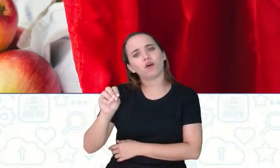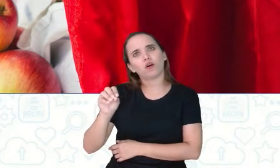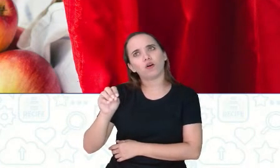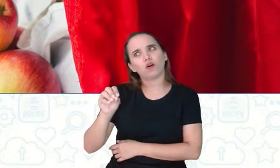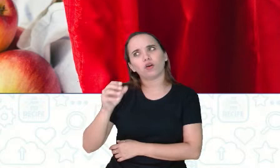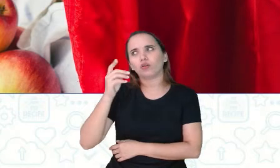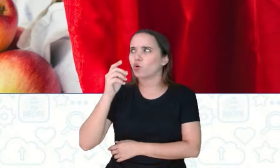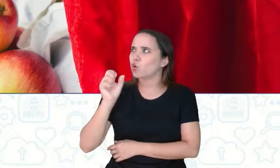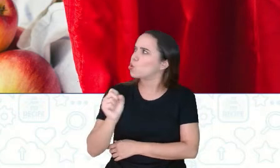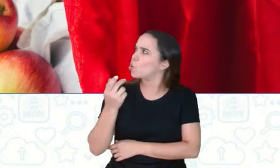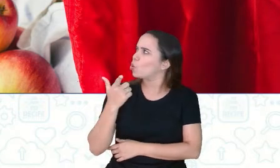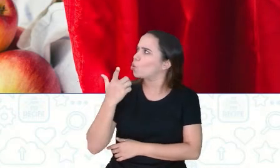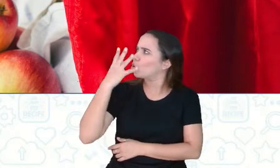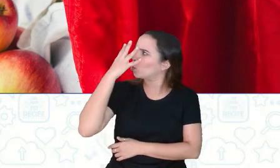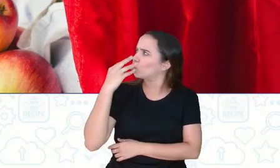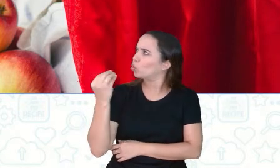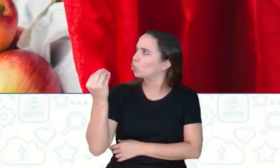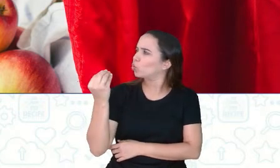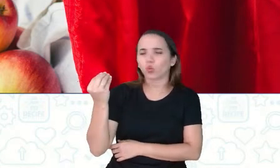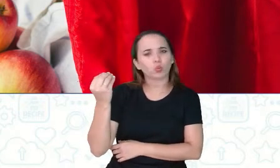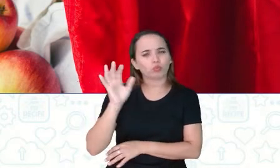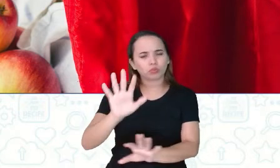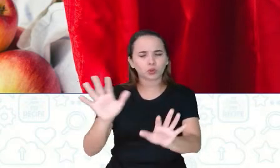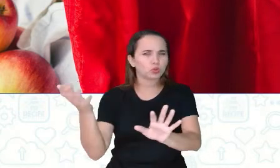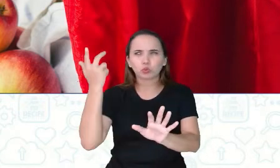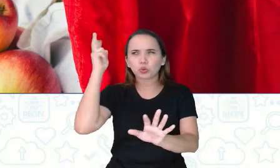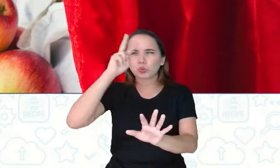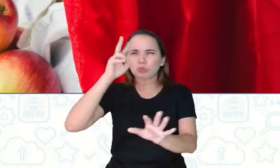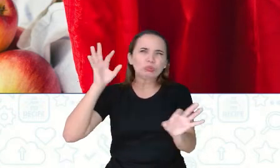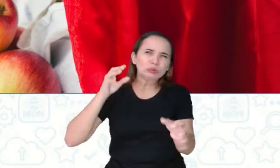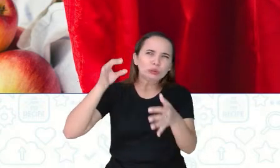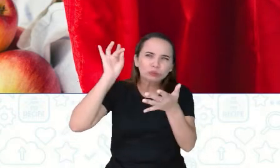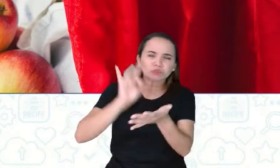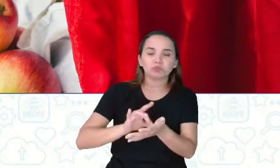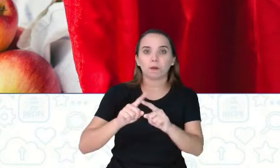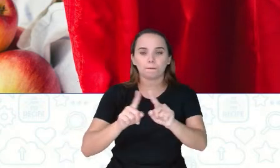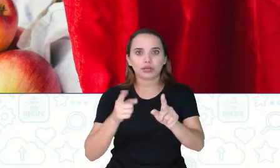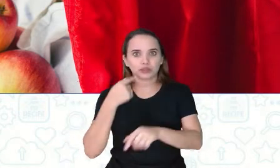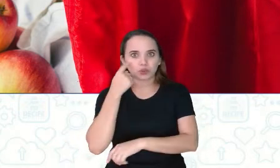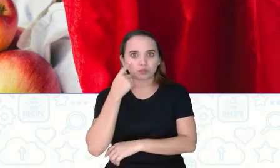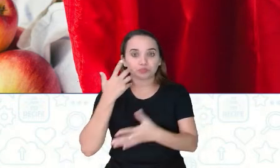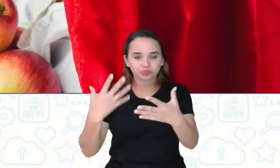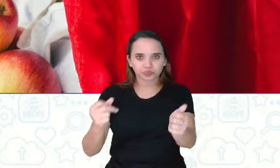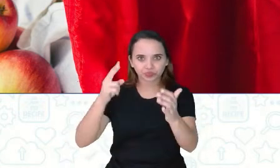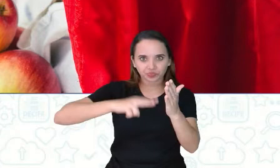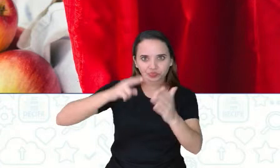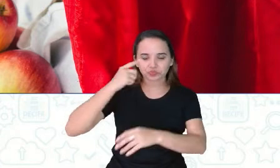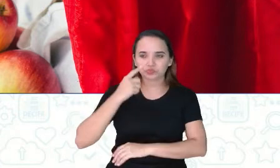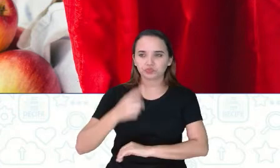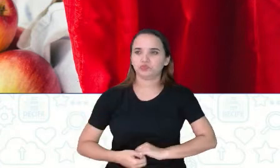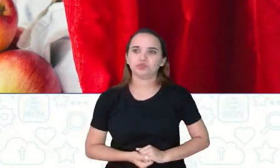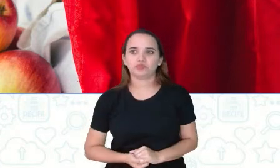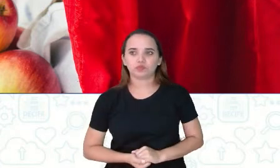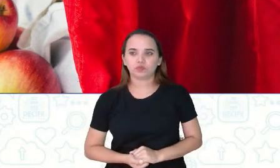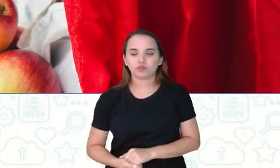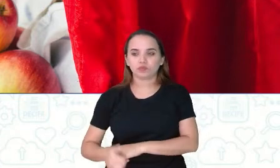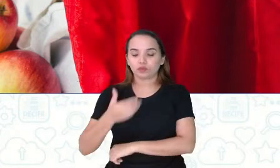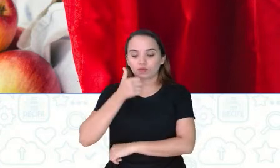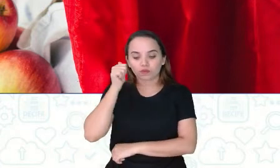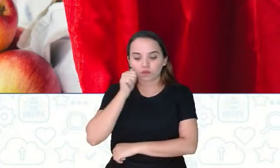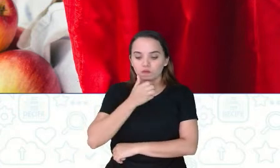Eu acho, ou era lobo, não lembro. Era alguma dessas duas palavras. Ó, vamos ler junto. Uma velha um dia